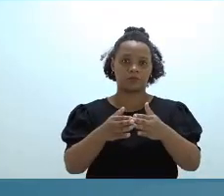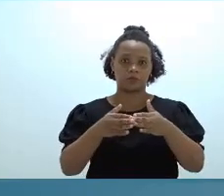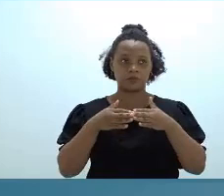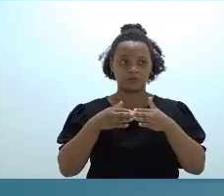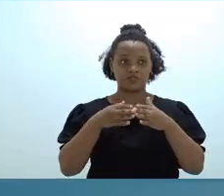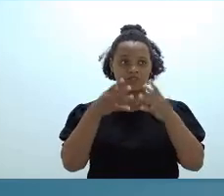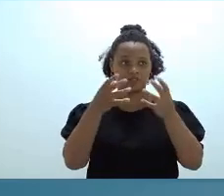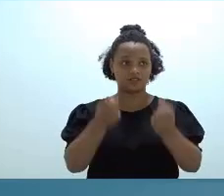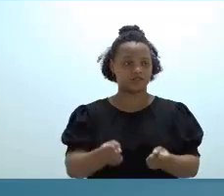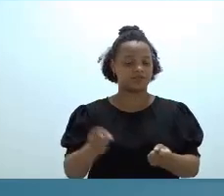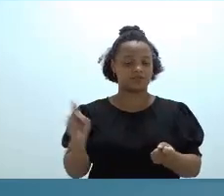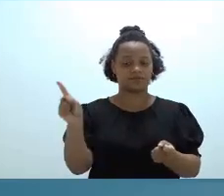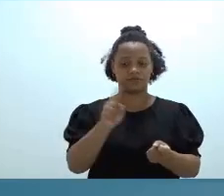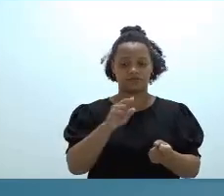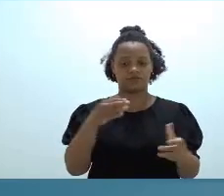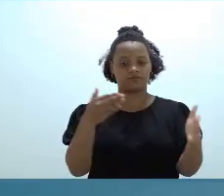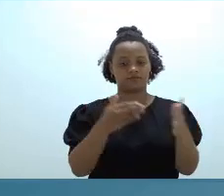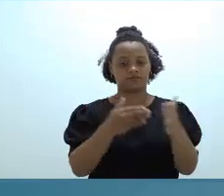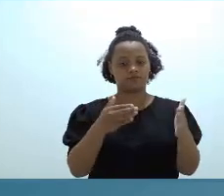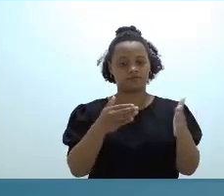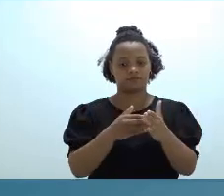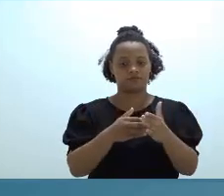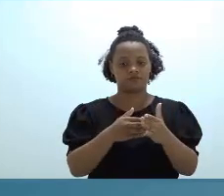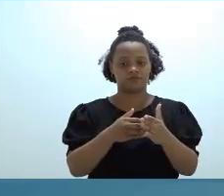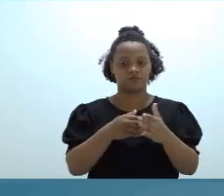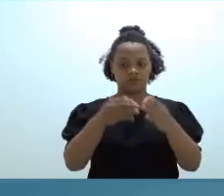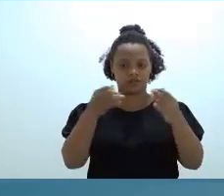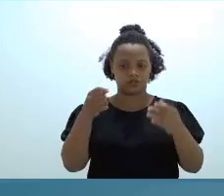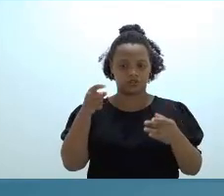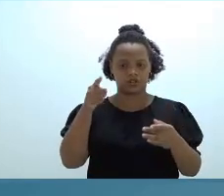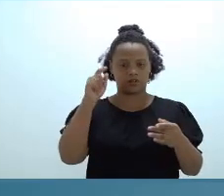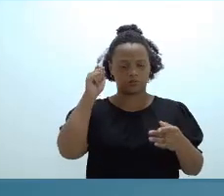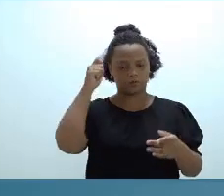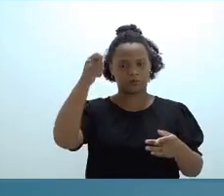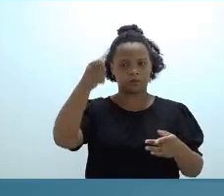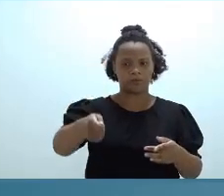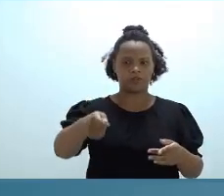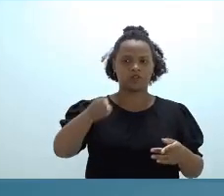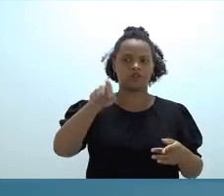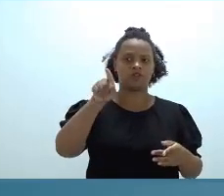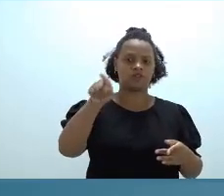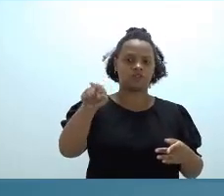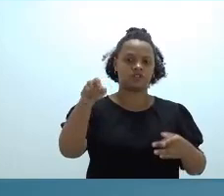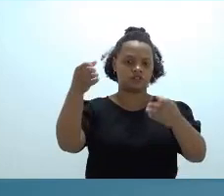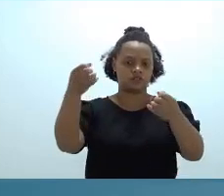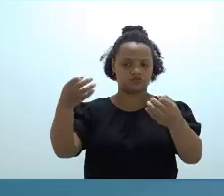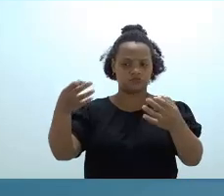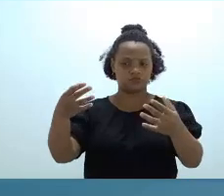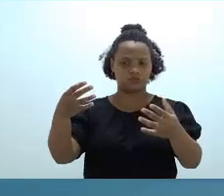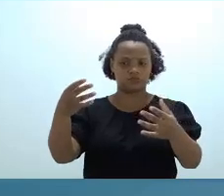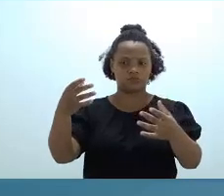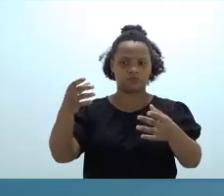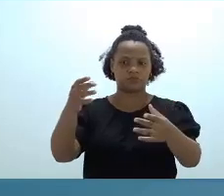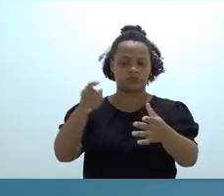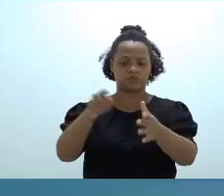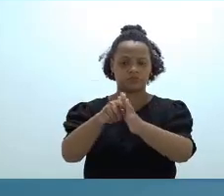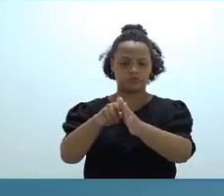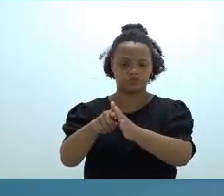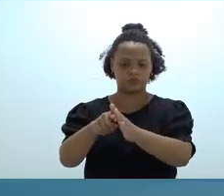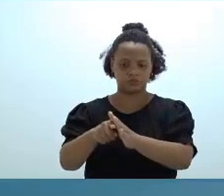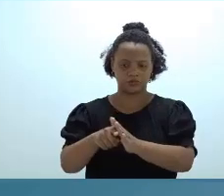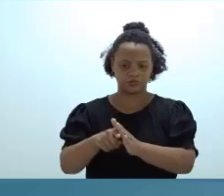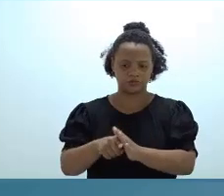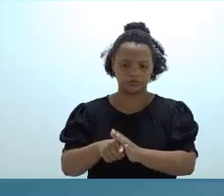determina a secretaria, certifique se houve tanto julgado do recurso extraordinário